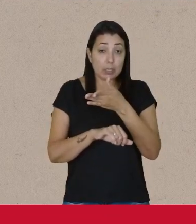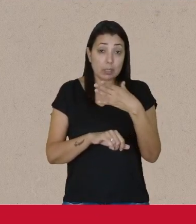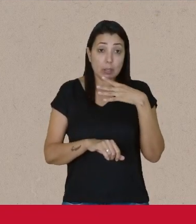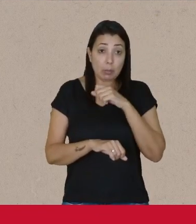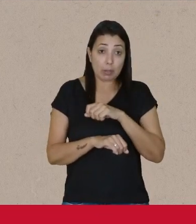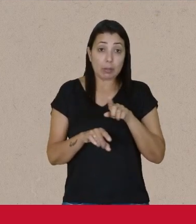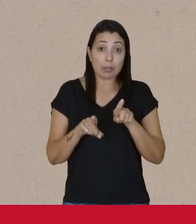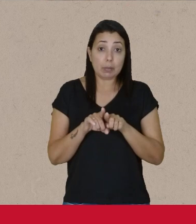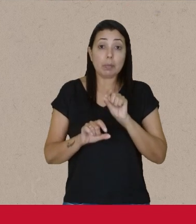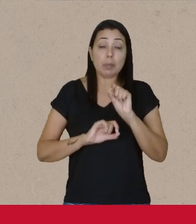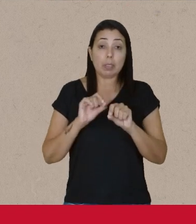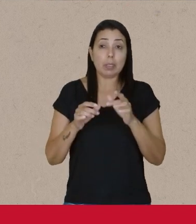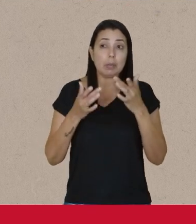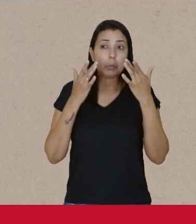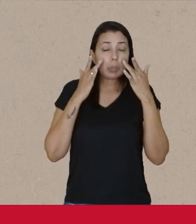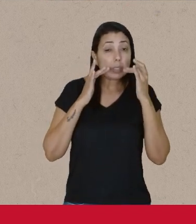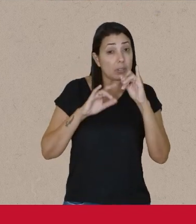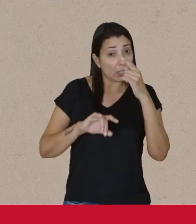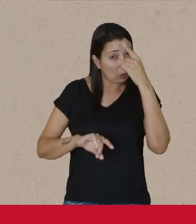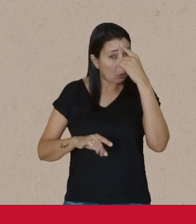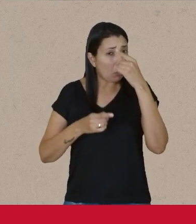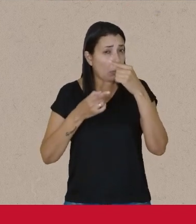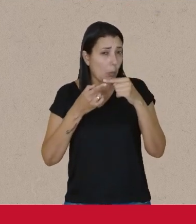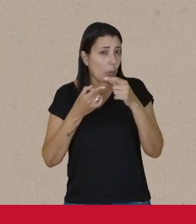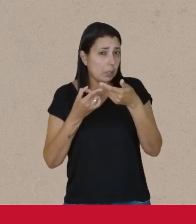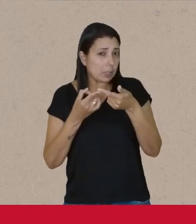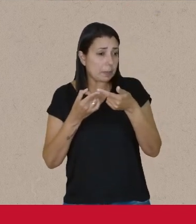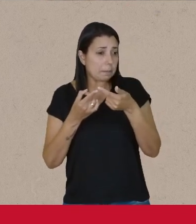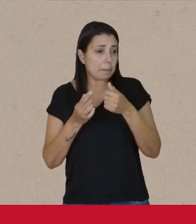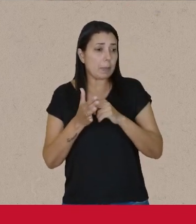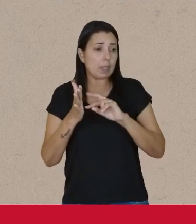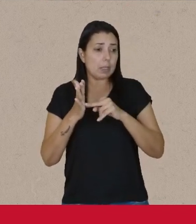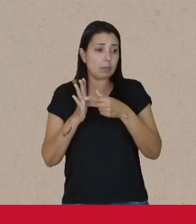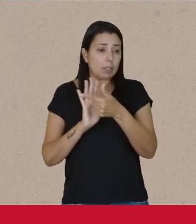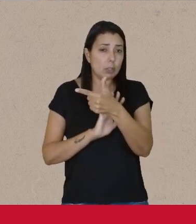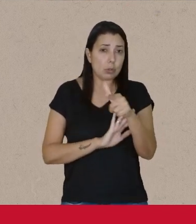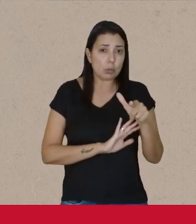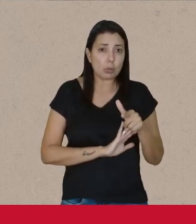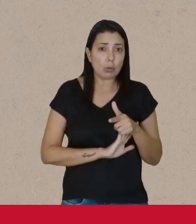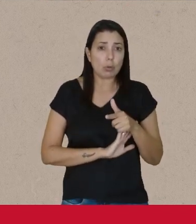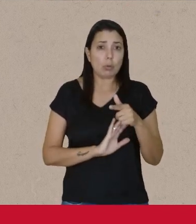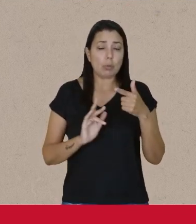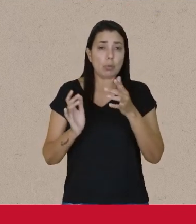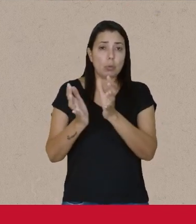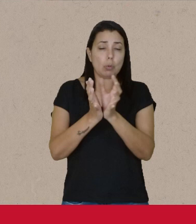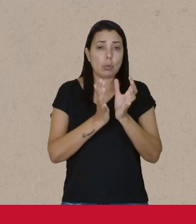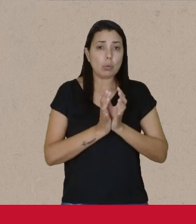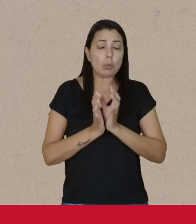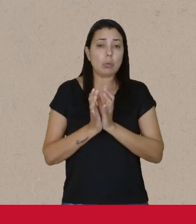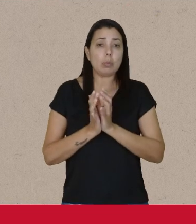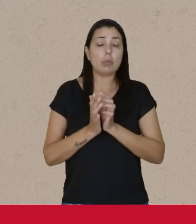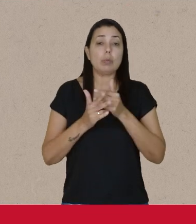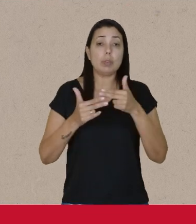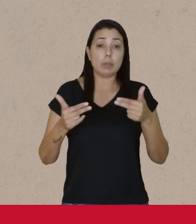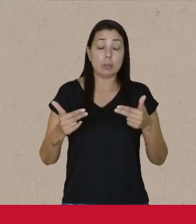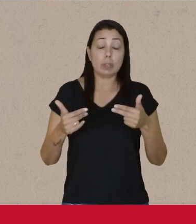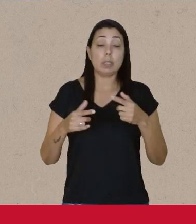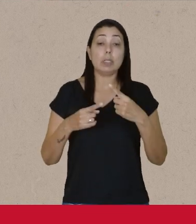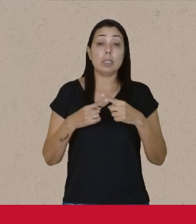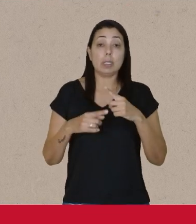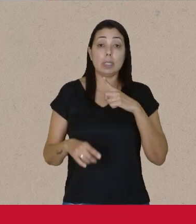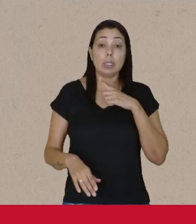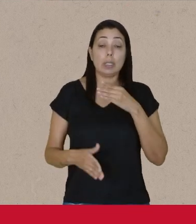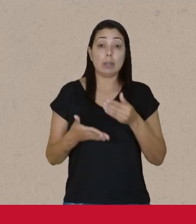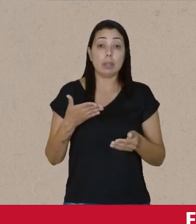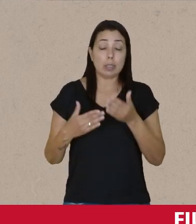acho, inclusive, Ana, não sei se você concorda comigo, ela ressignifica uma comissão parlamentar de inquérito que por tanto tempo caiu